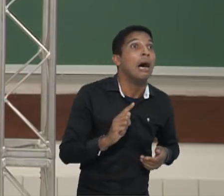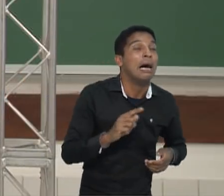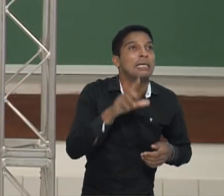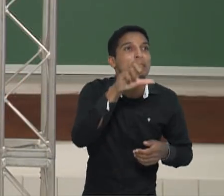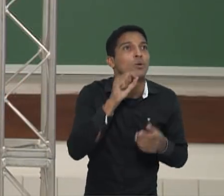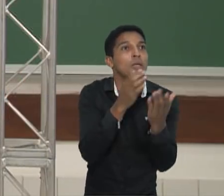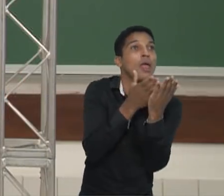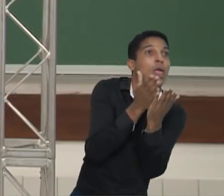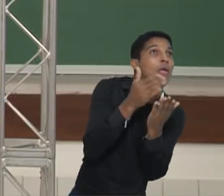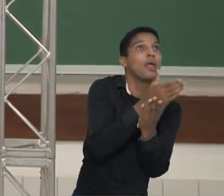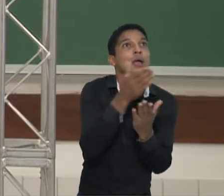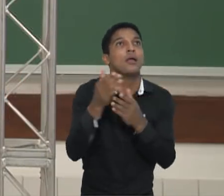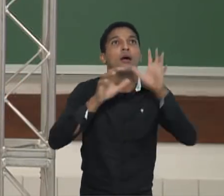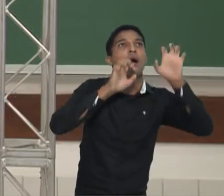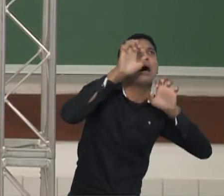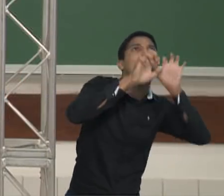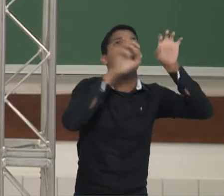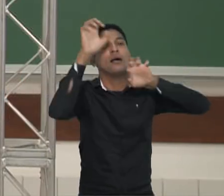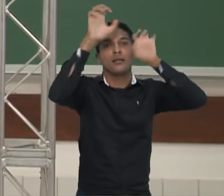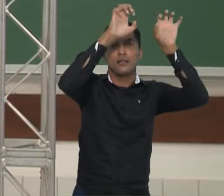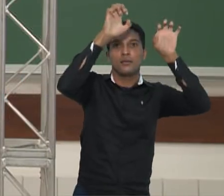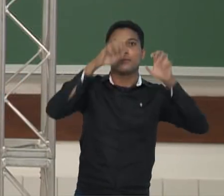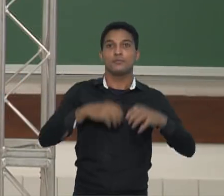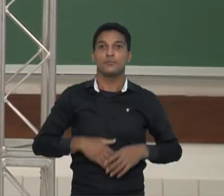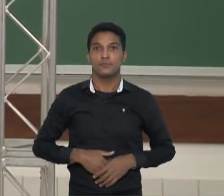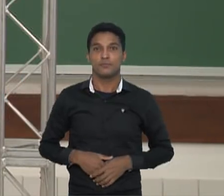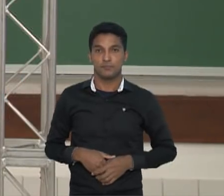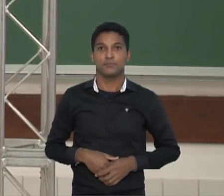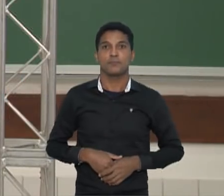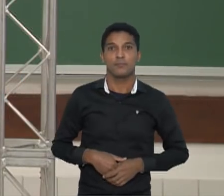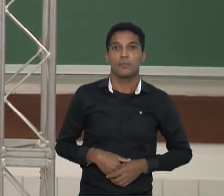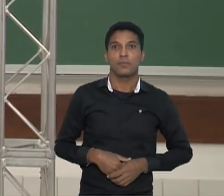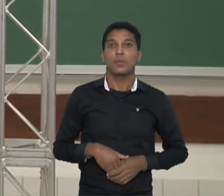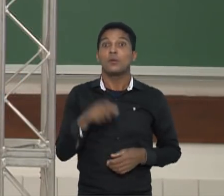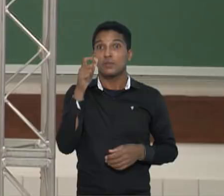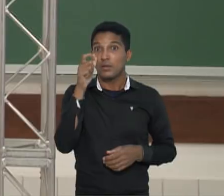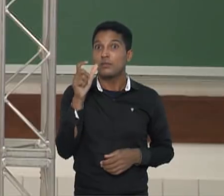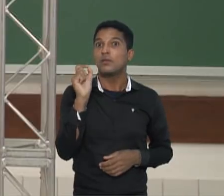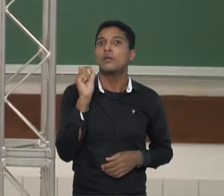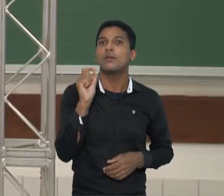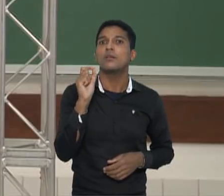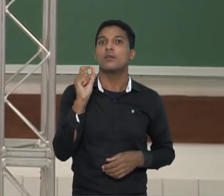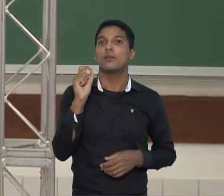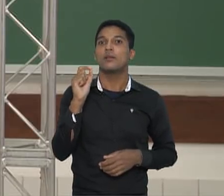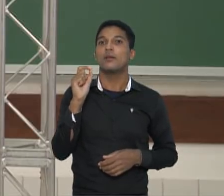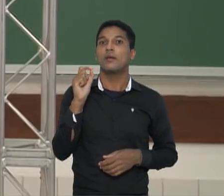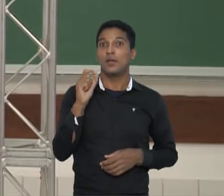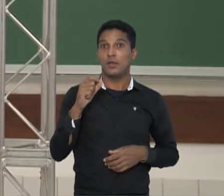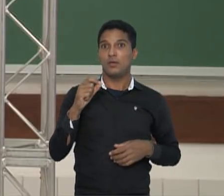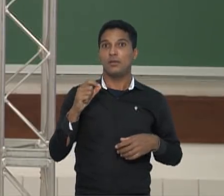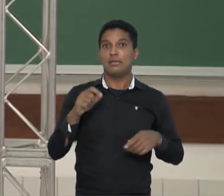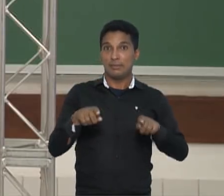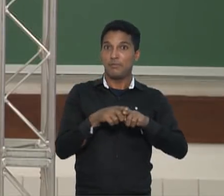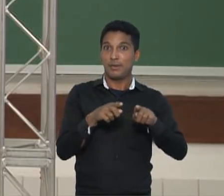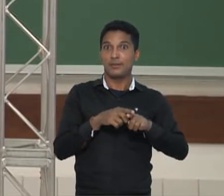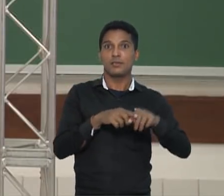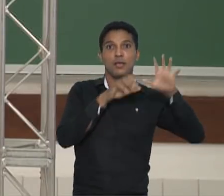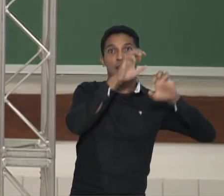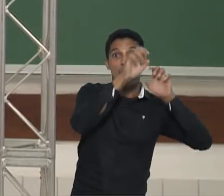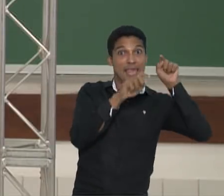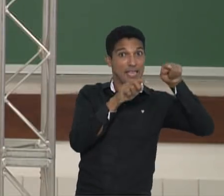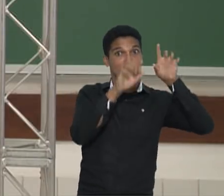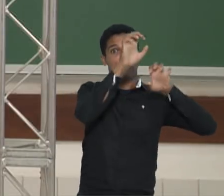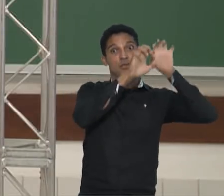caminho. E o interessante também, essa é uma das atividades em que o atleta não usa o equipamento de